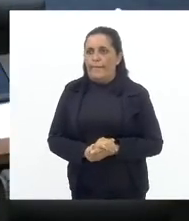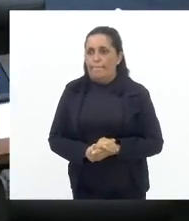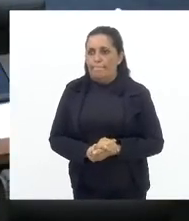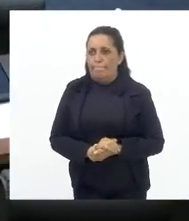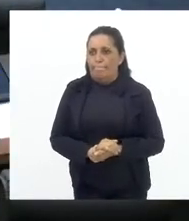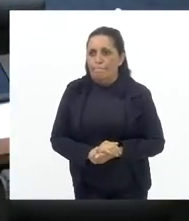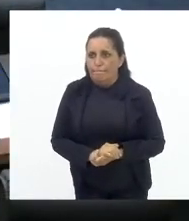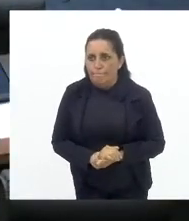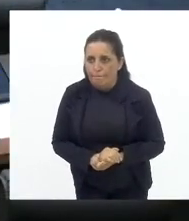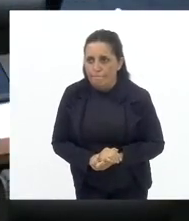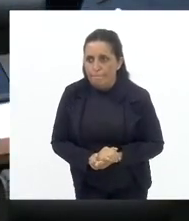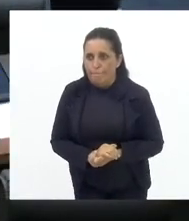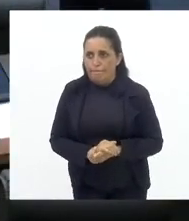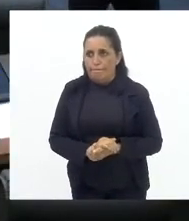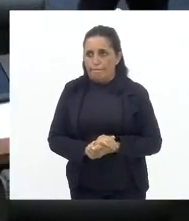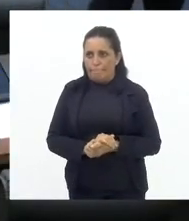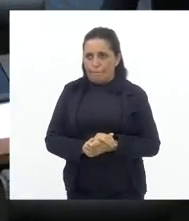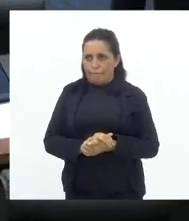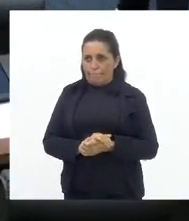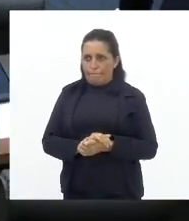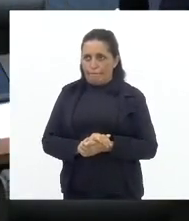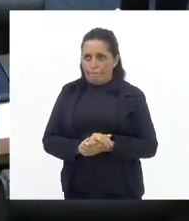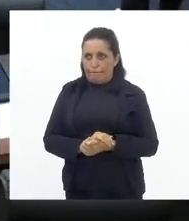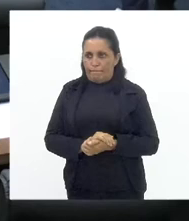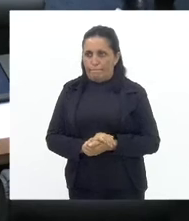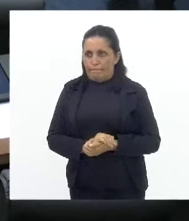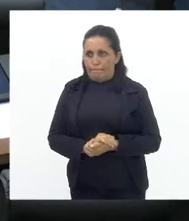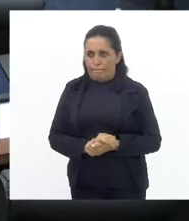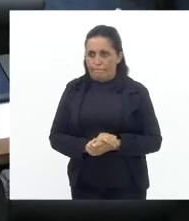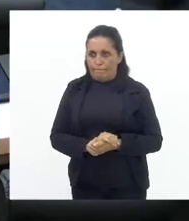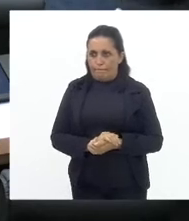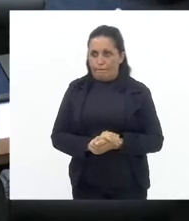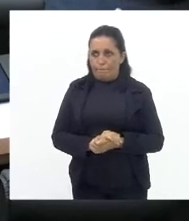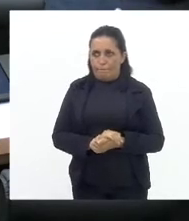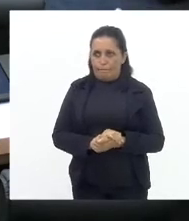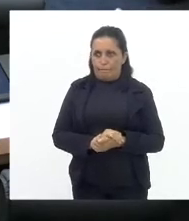é nós E aí